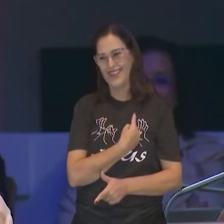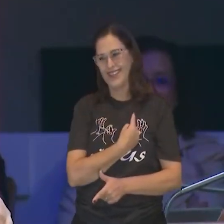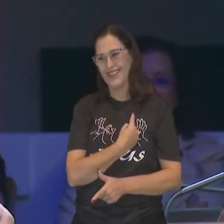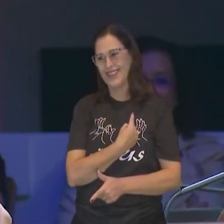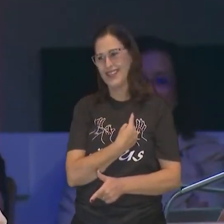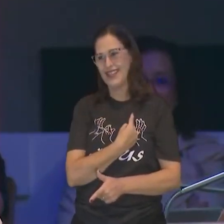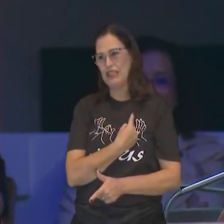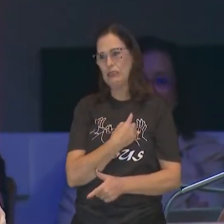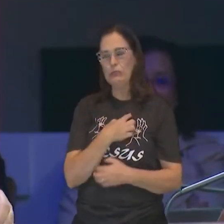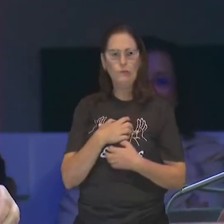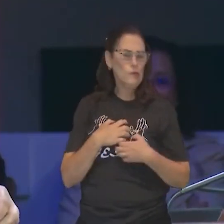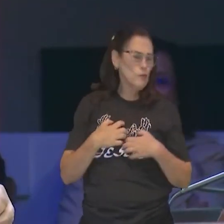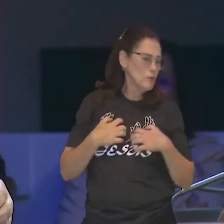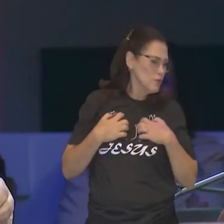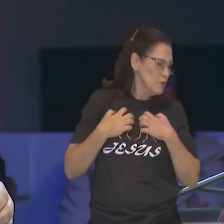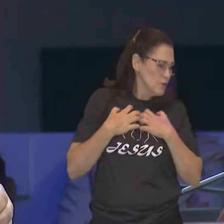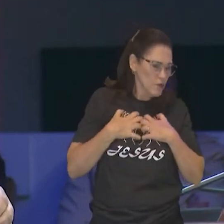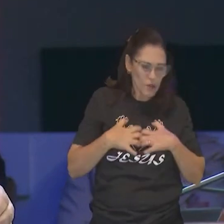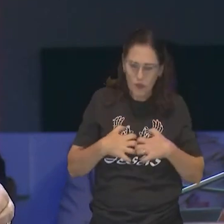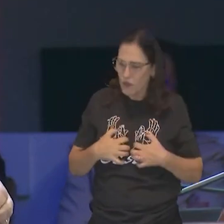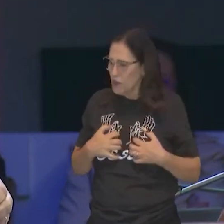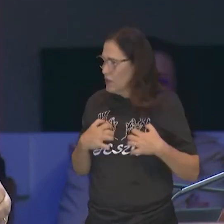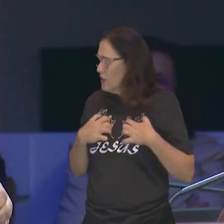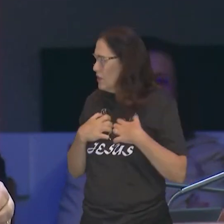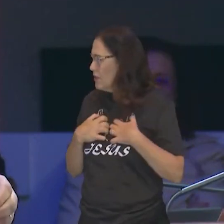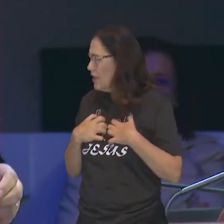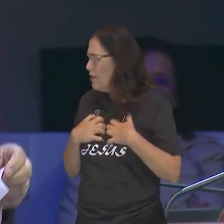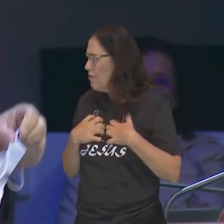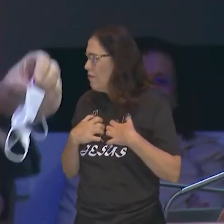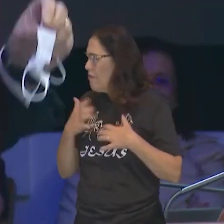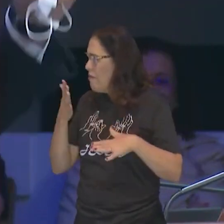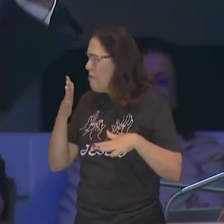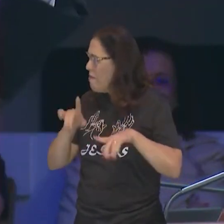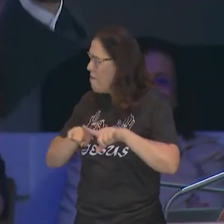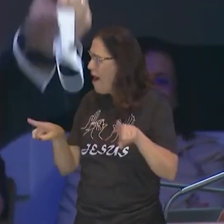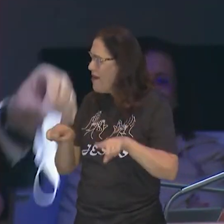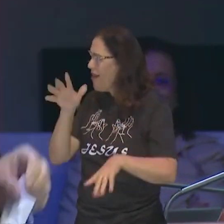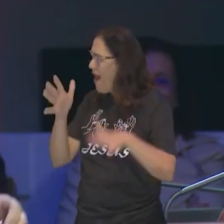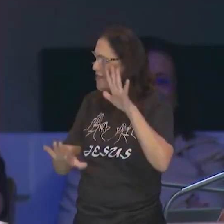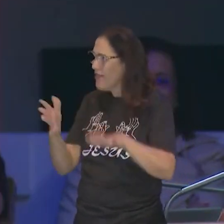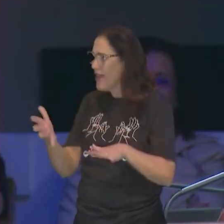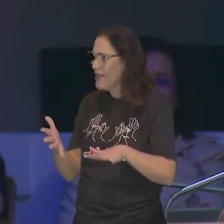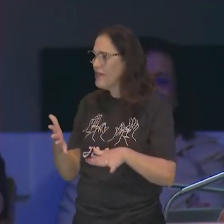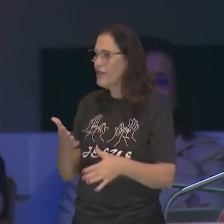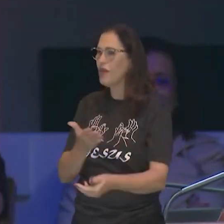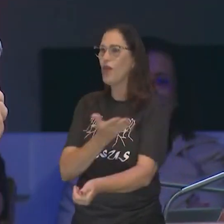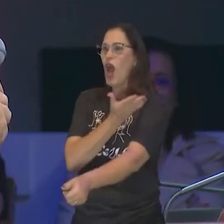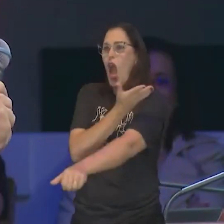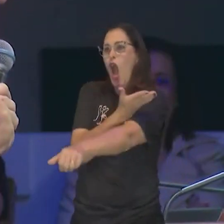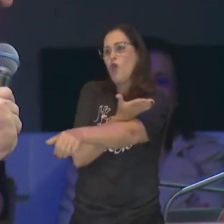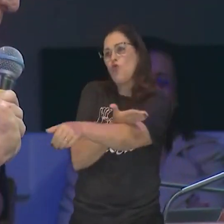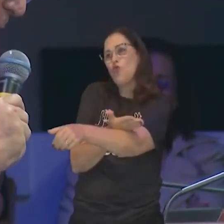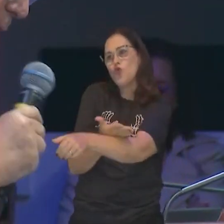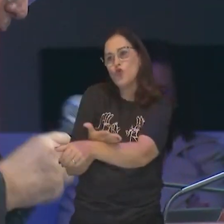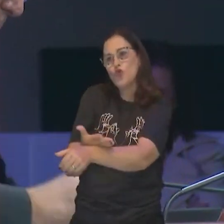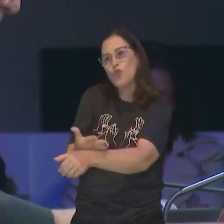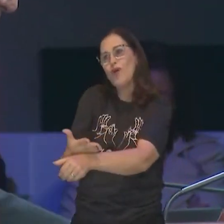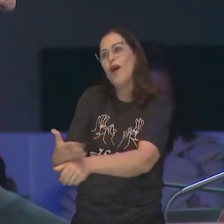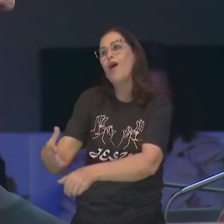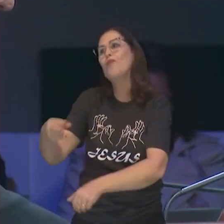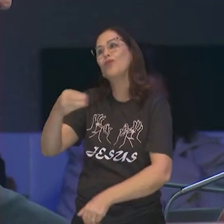nos incomodamos, mas muitas vezes nós nos acostumamos com